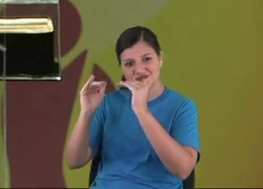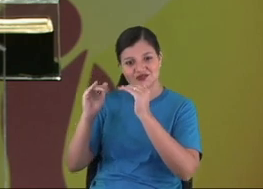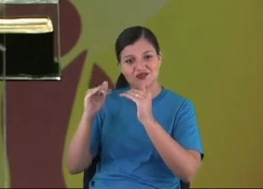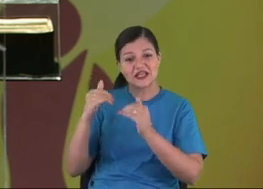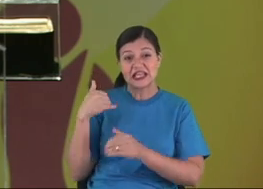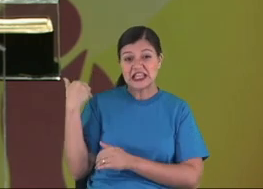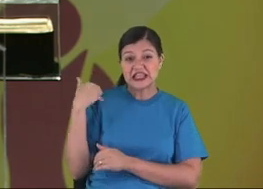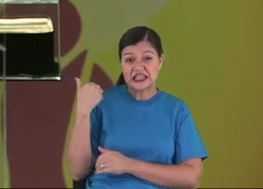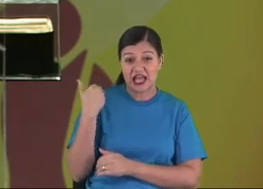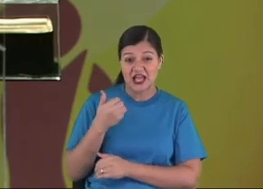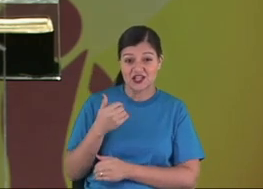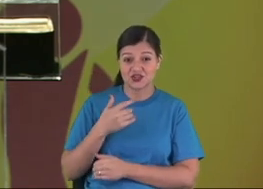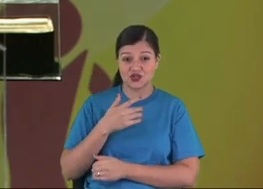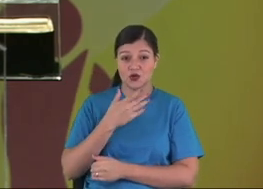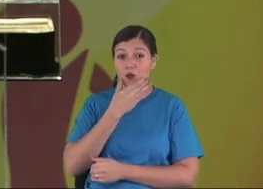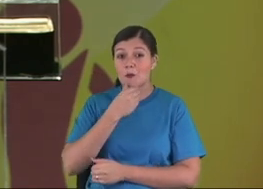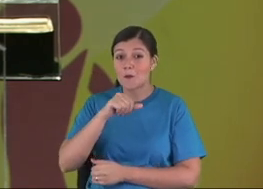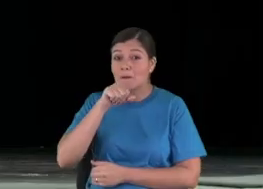95 anos.